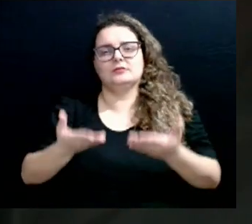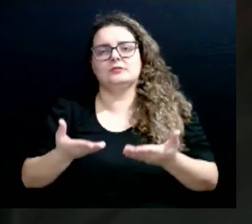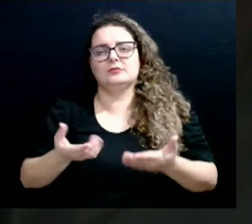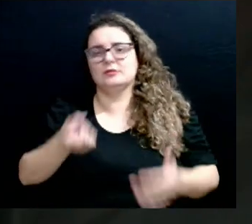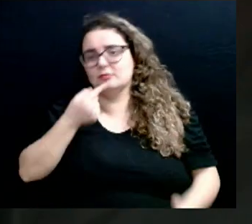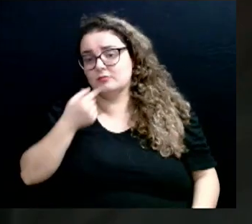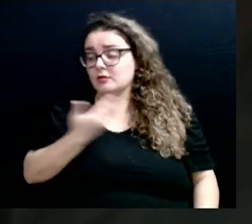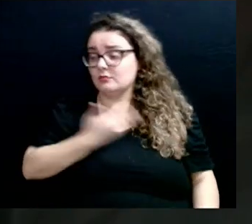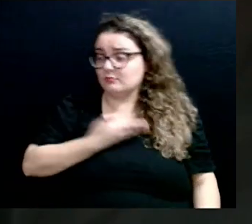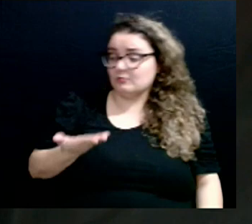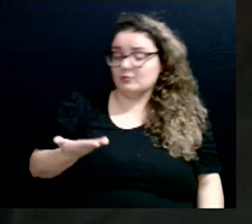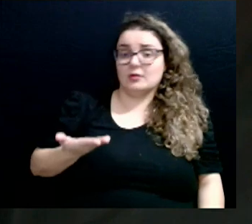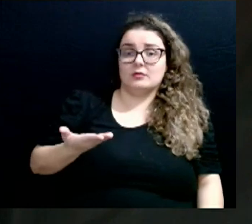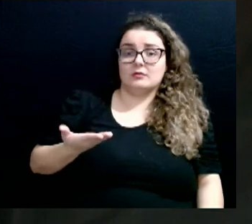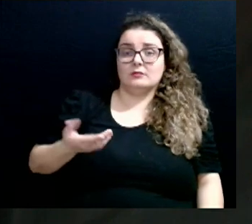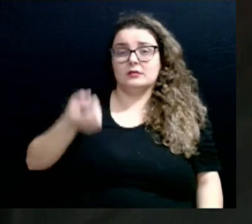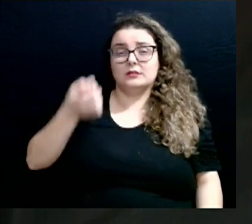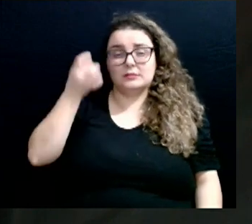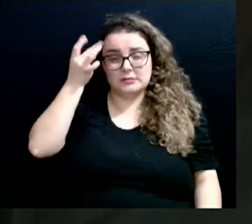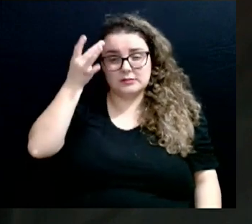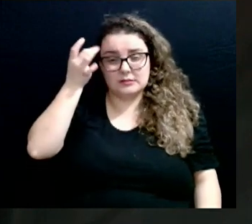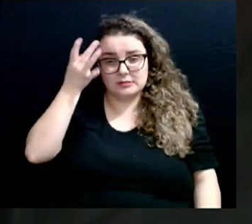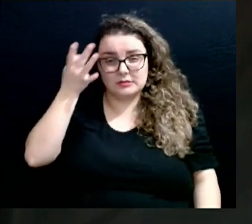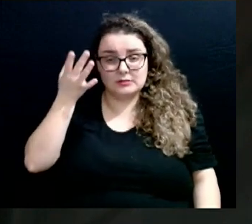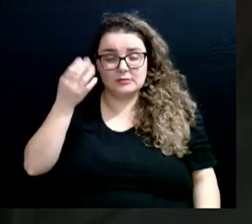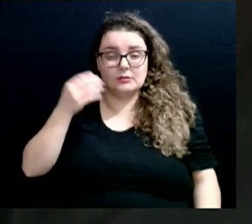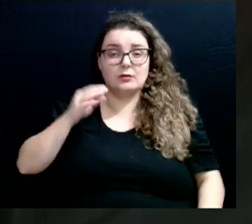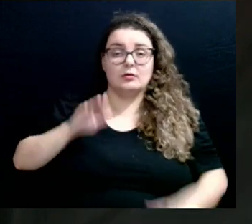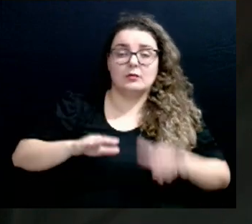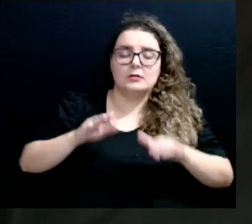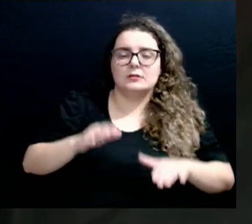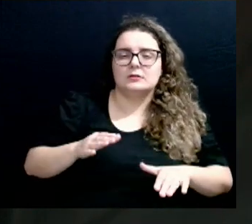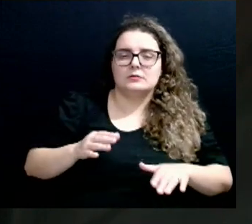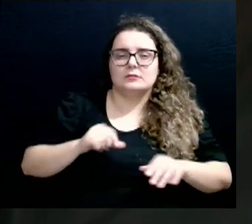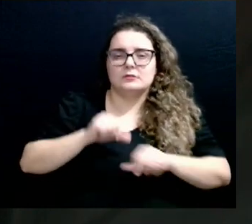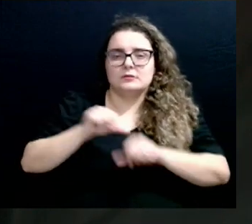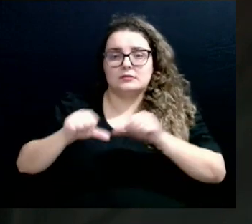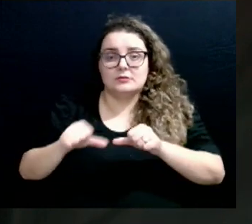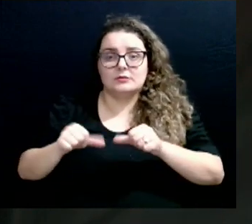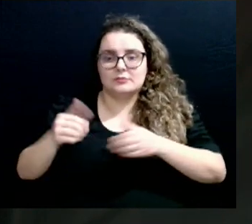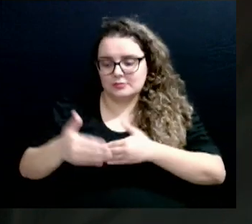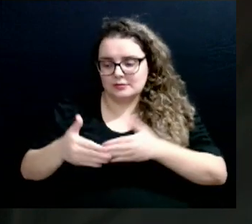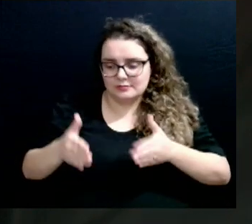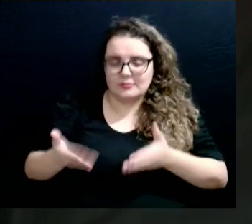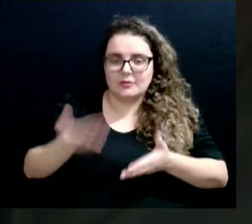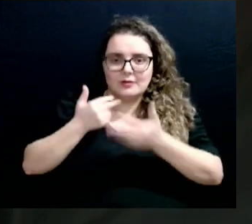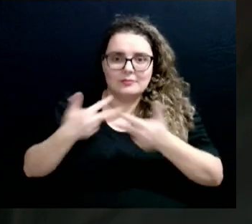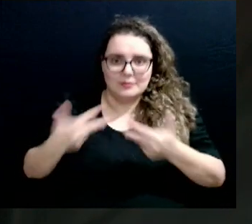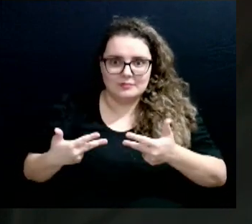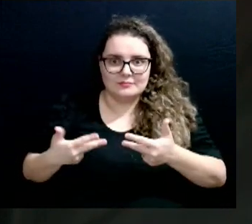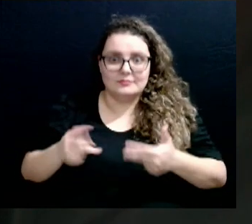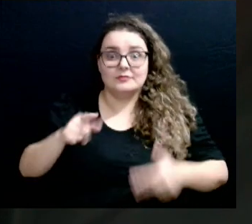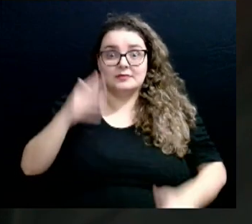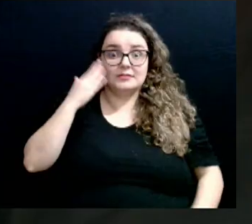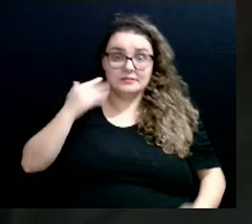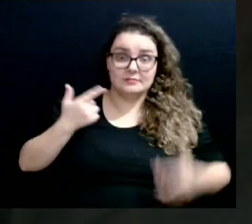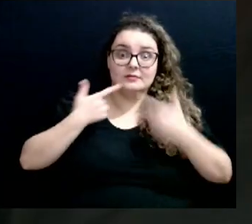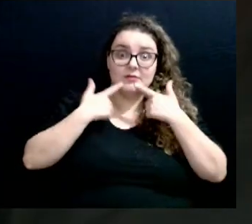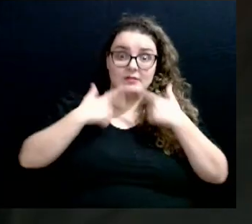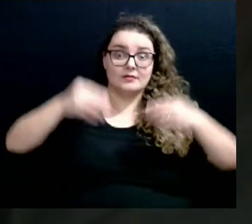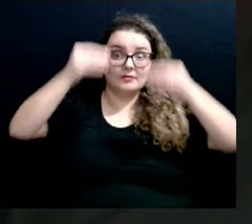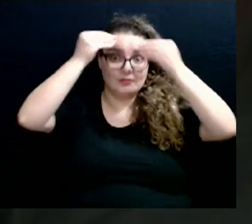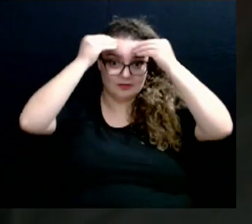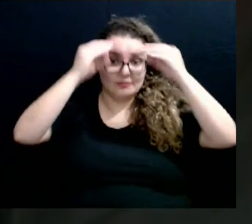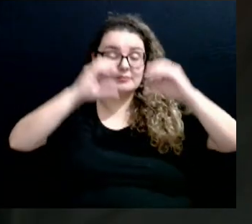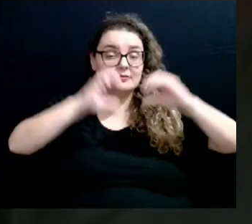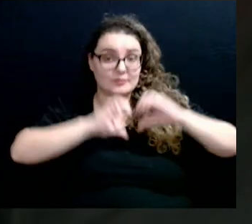trabalho que estava com dor de cabeça? Ou de repente você até trocou uma marmita? Você sabia que isso é uma linguagem de amor dentro